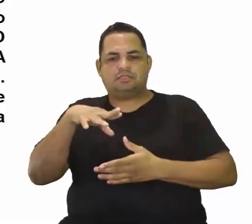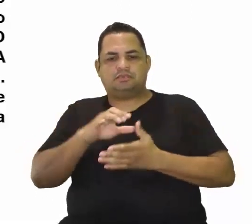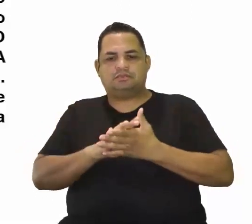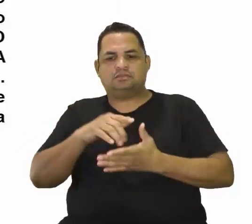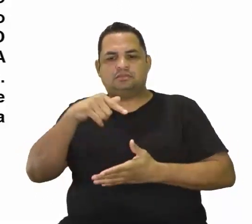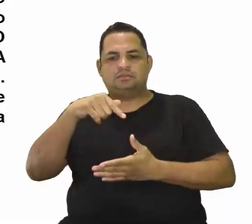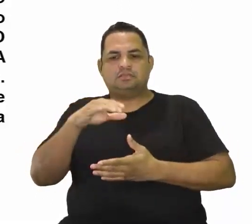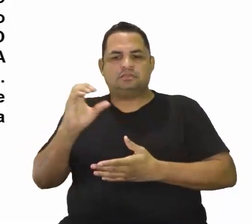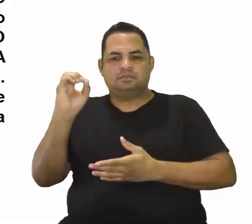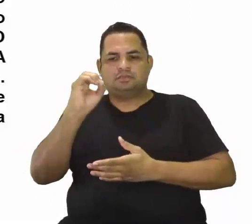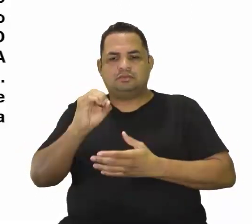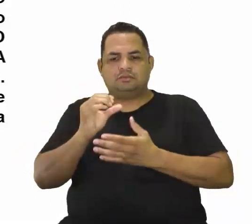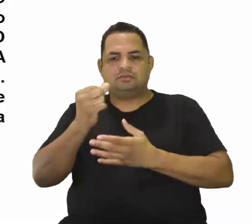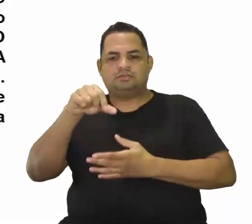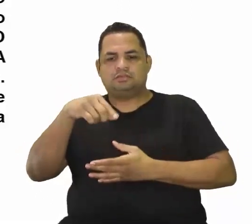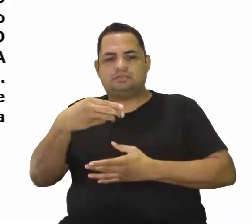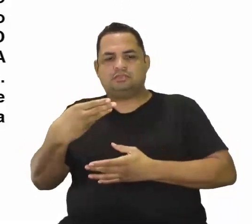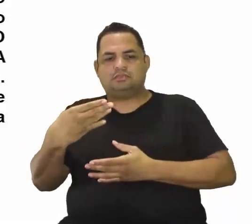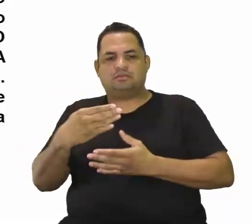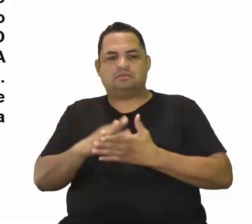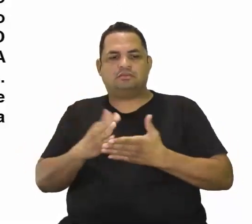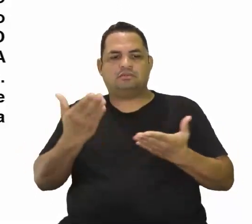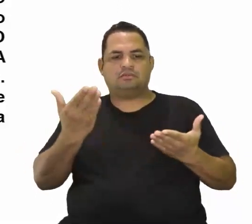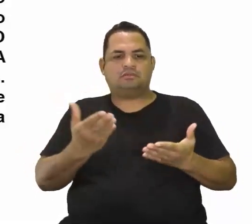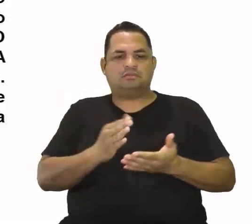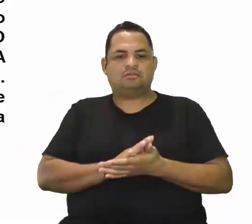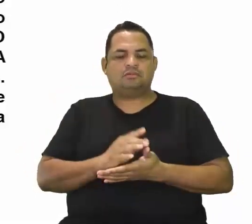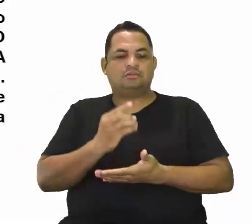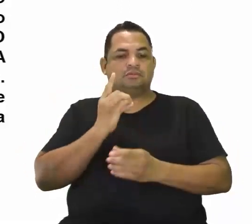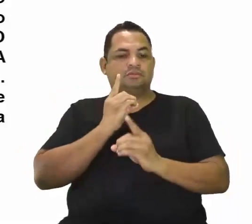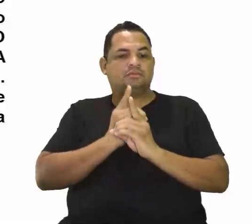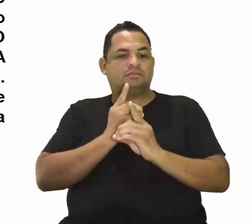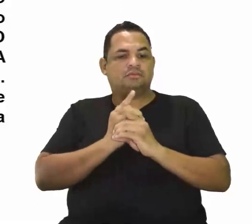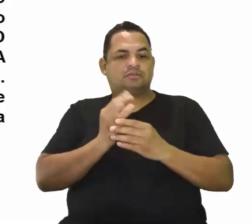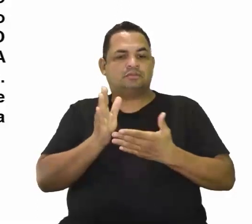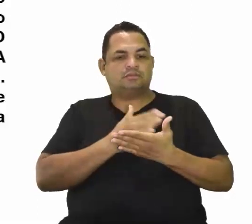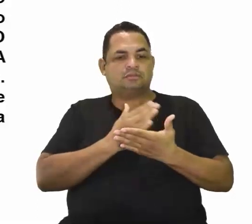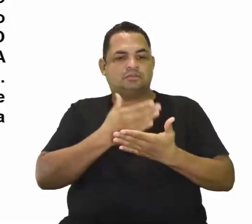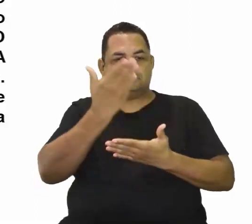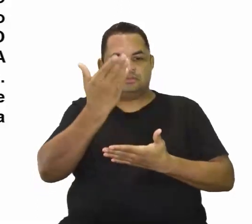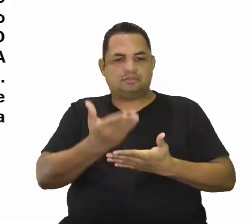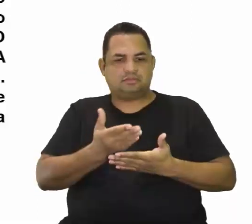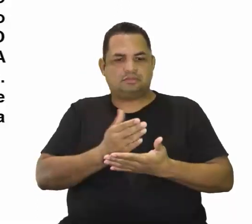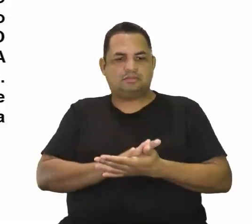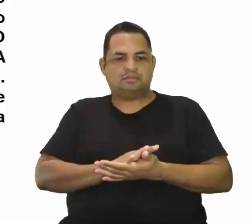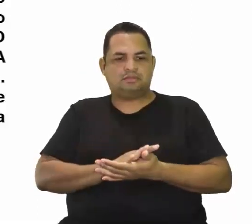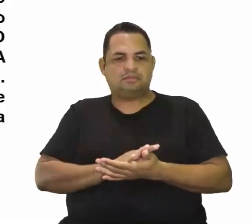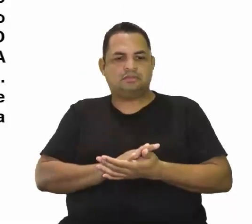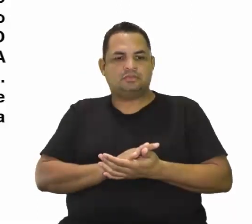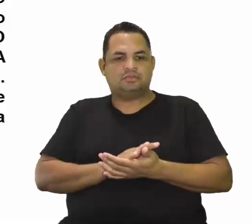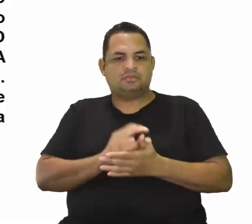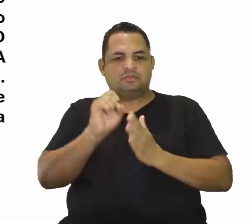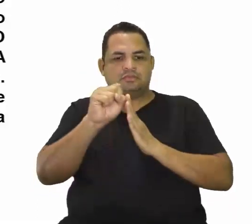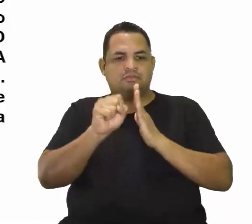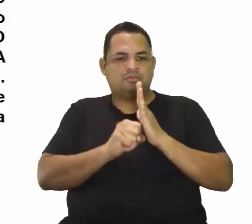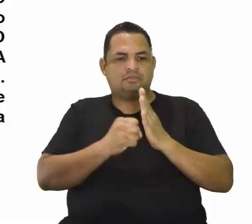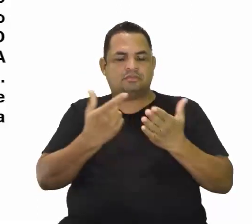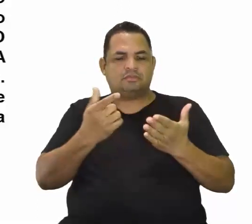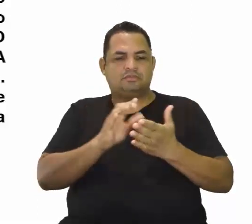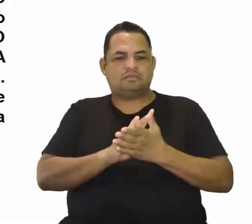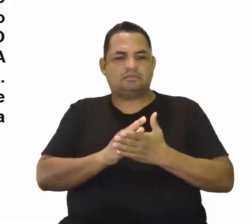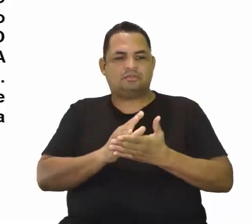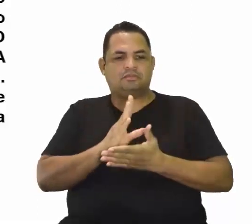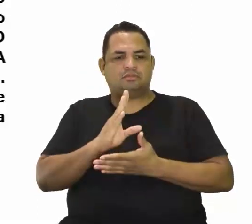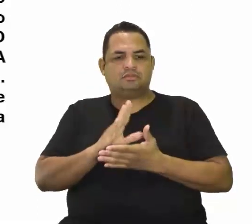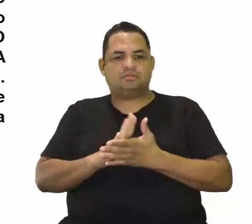dia 7 de outubro de 1934. Você encontra esse material no artigo, na produção